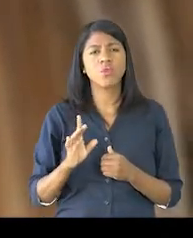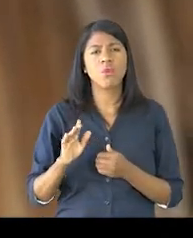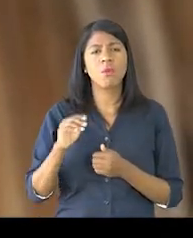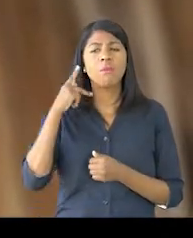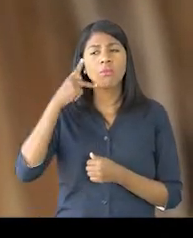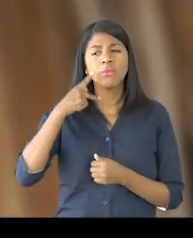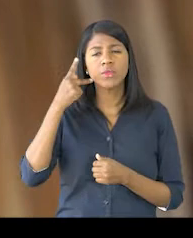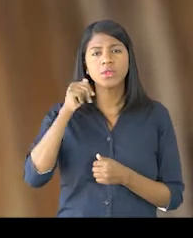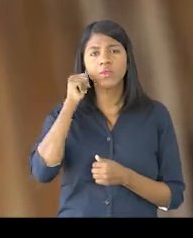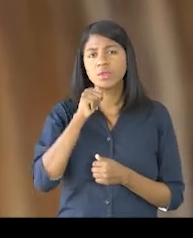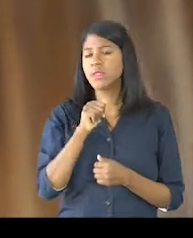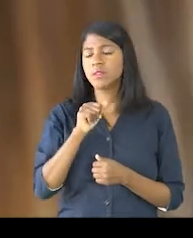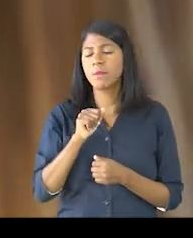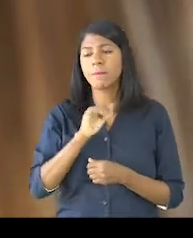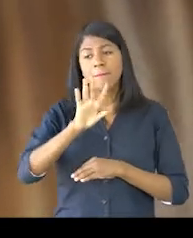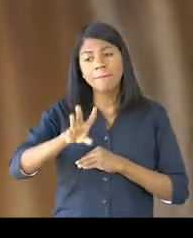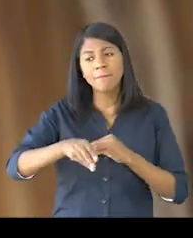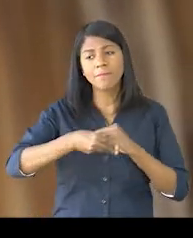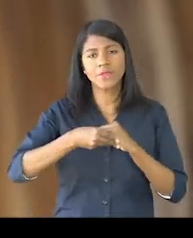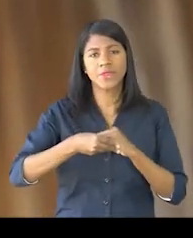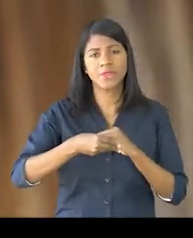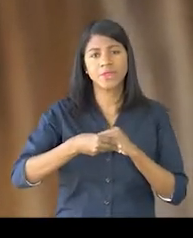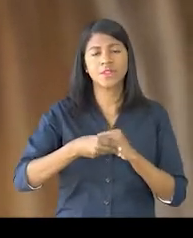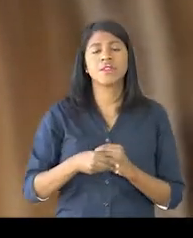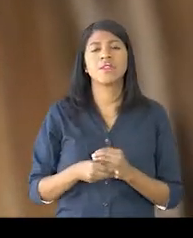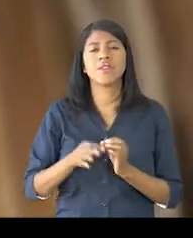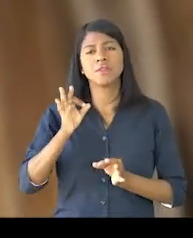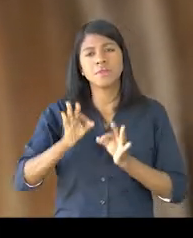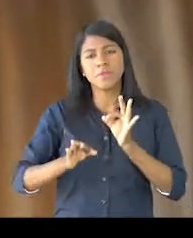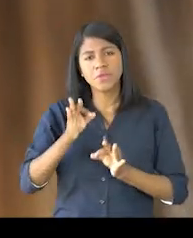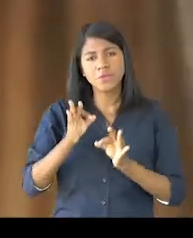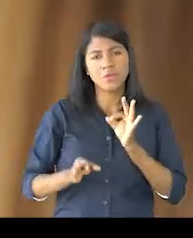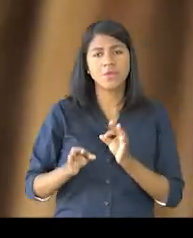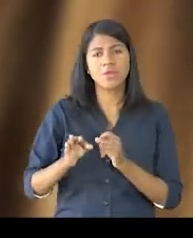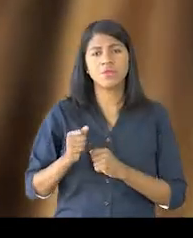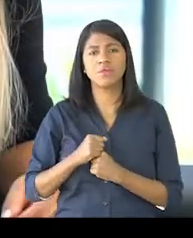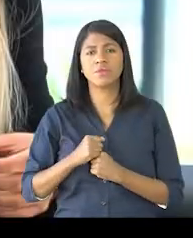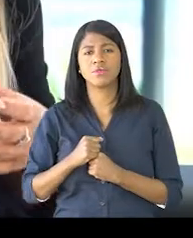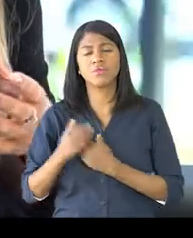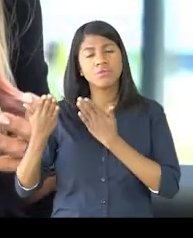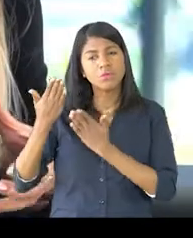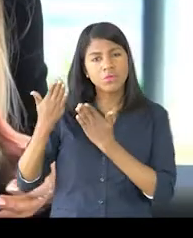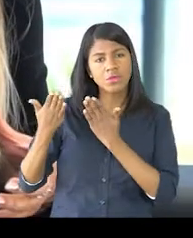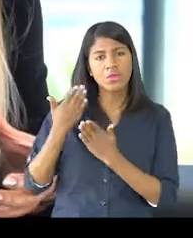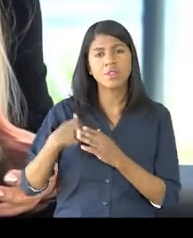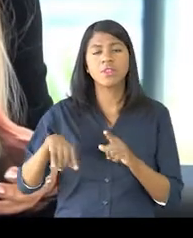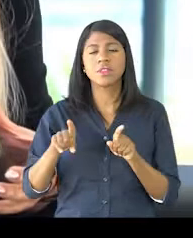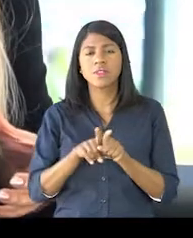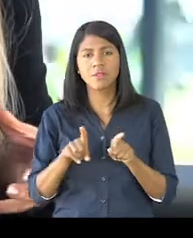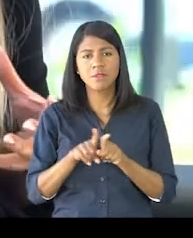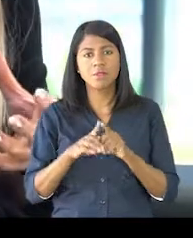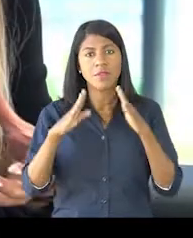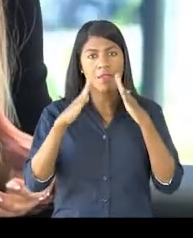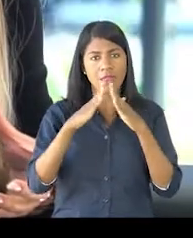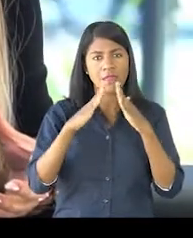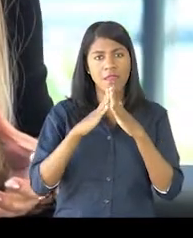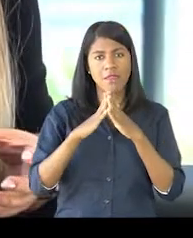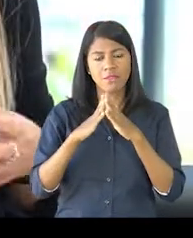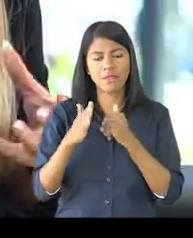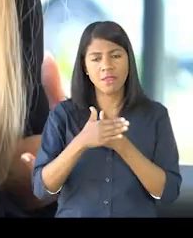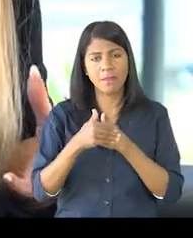que vocês trabalham em relação às pessoas que vão à Casa Abrigo? Fala um pouquinho. Bom, a Casa Abrigo, camarote, é uma